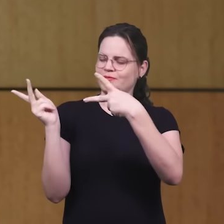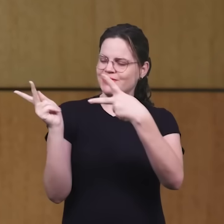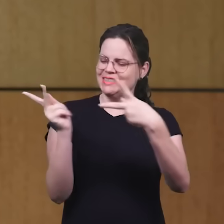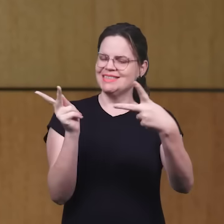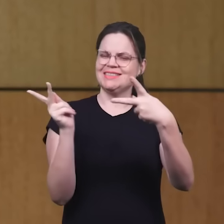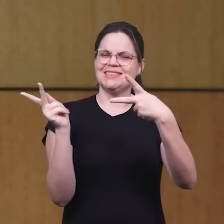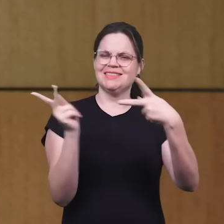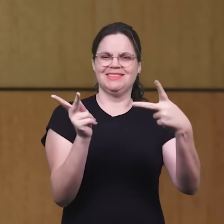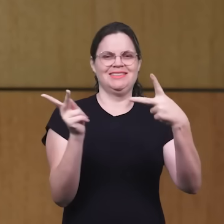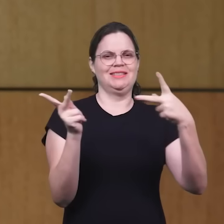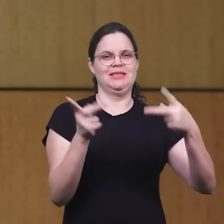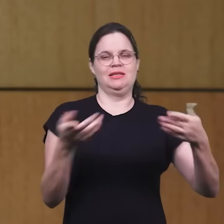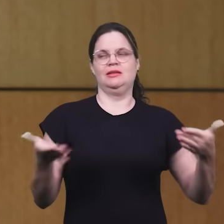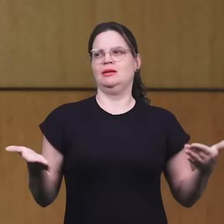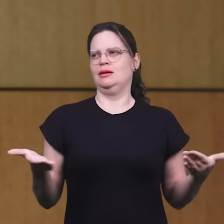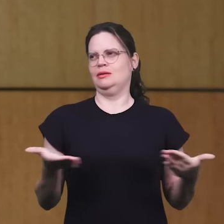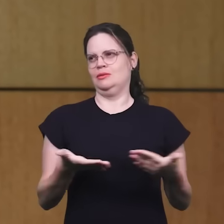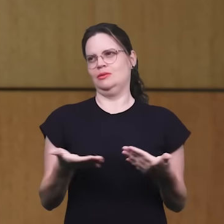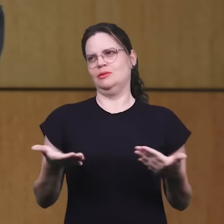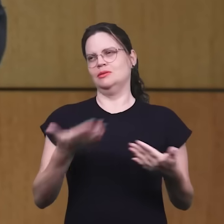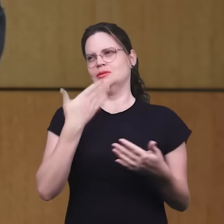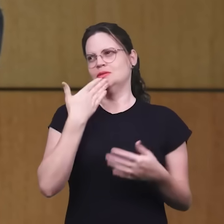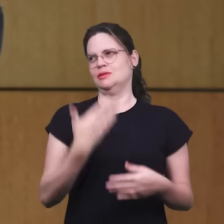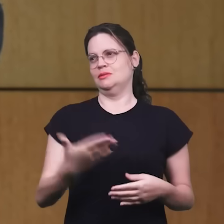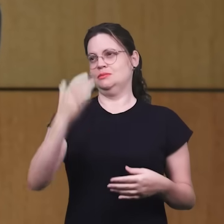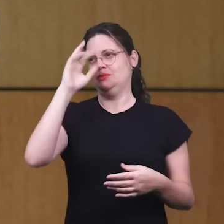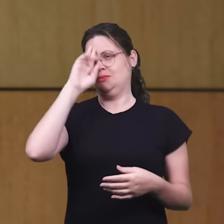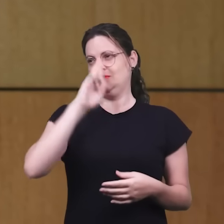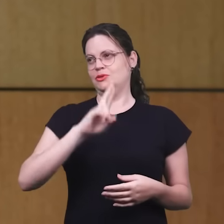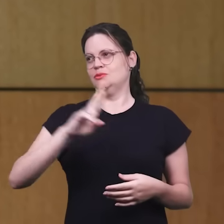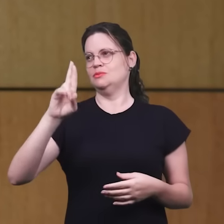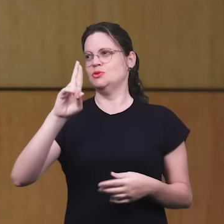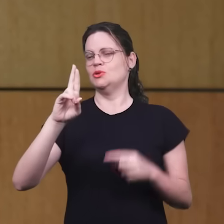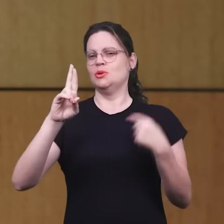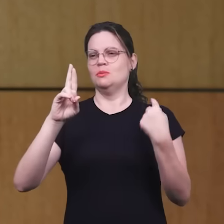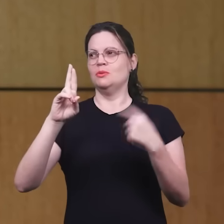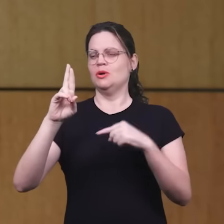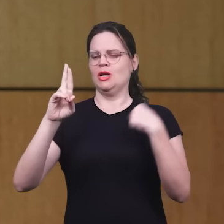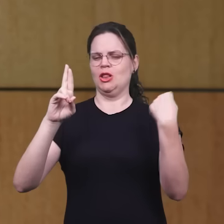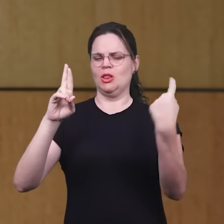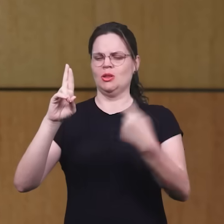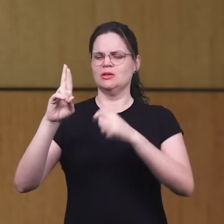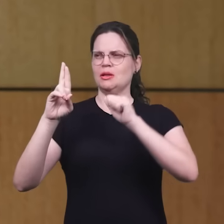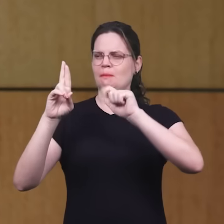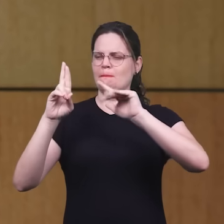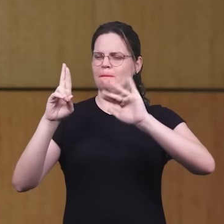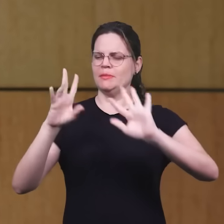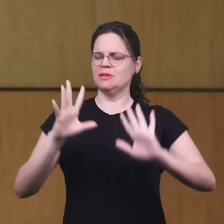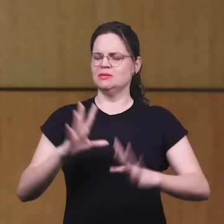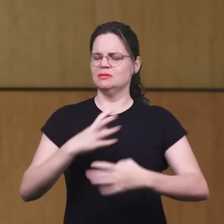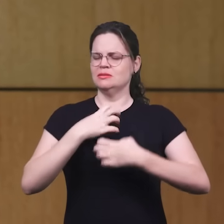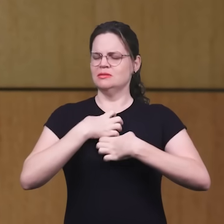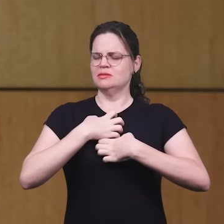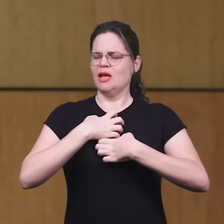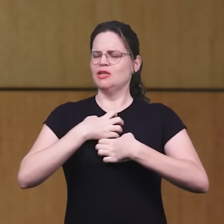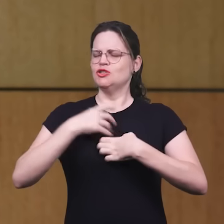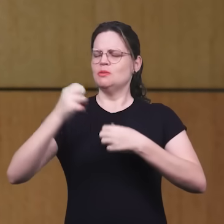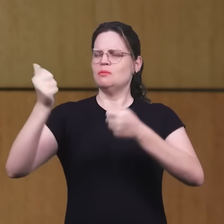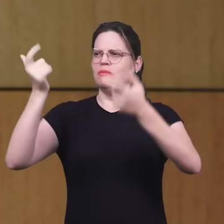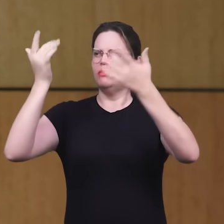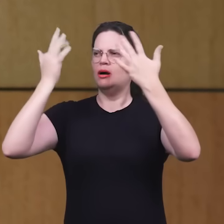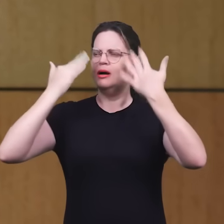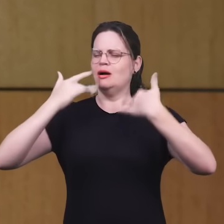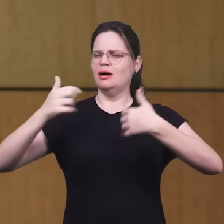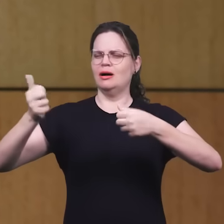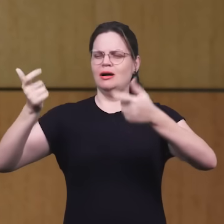participante deste momento, ó Deus, de sermos assim tão somente abençoado, de desfrutarmos daquilo que